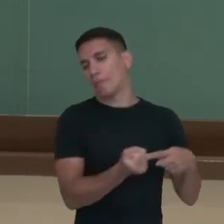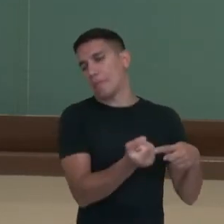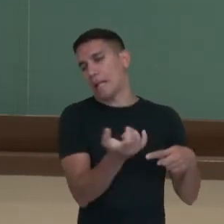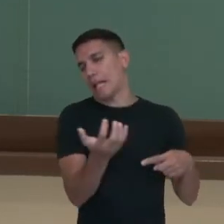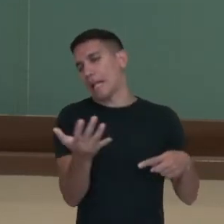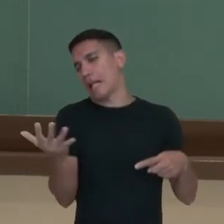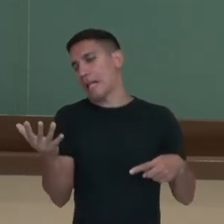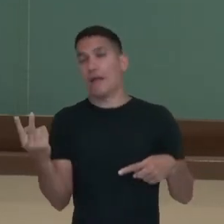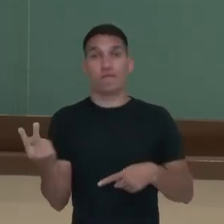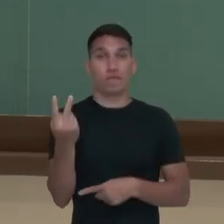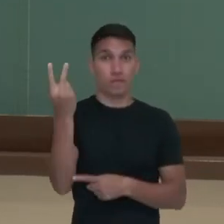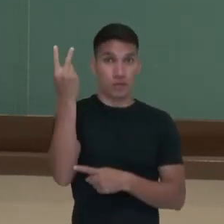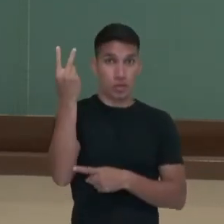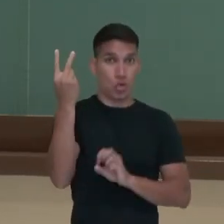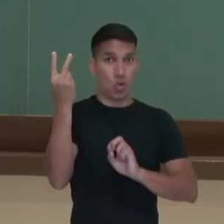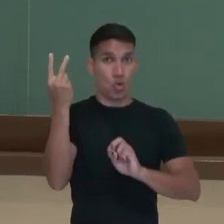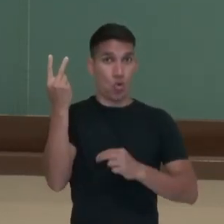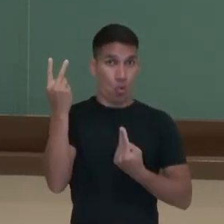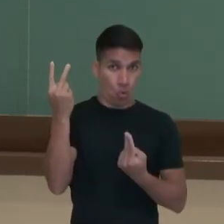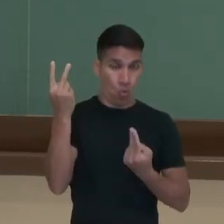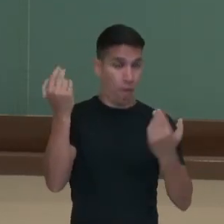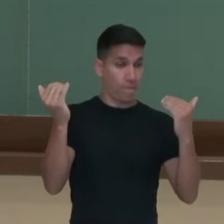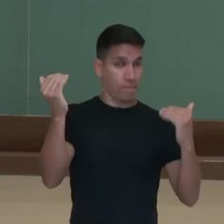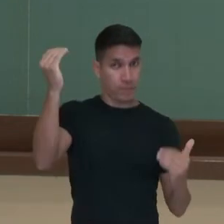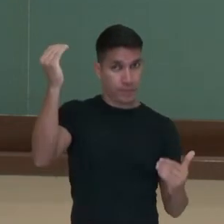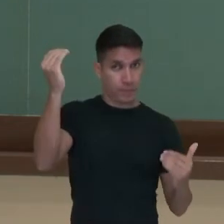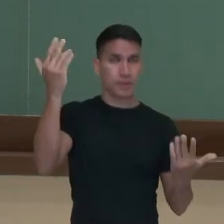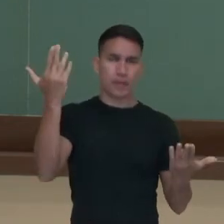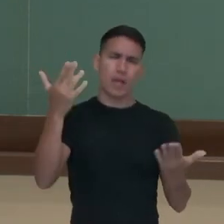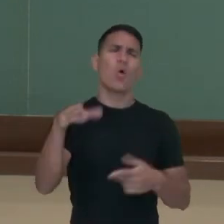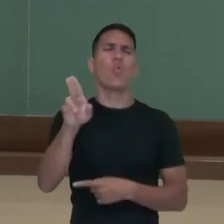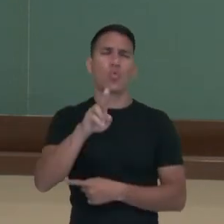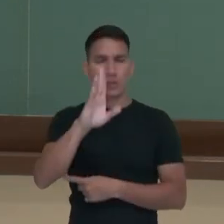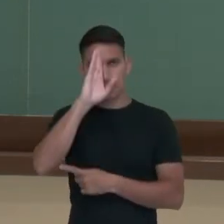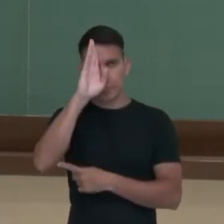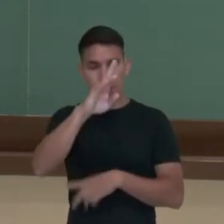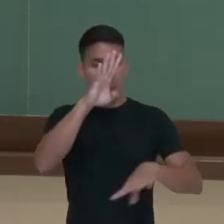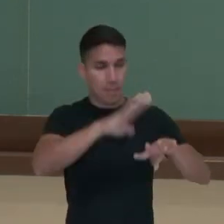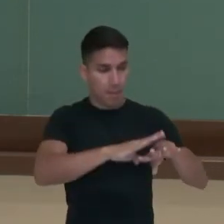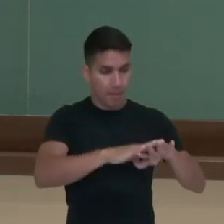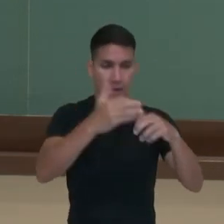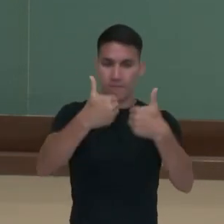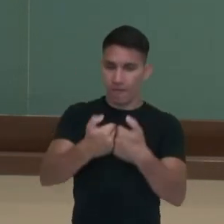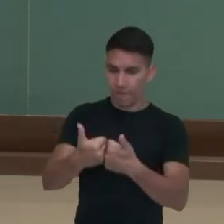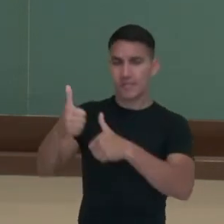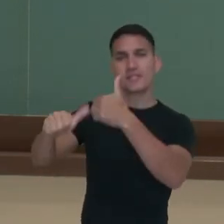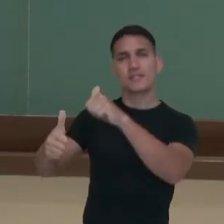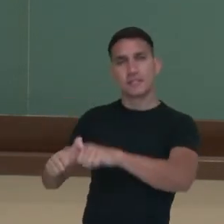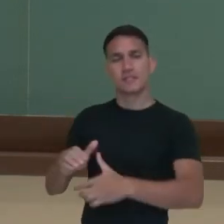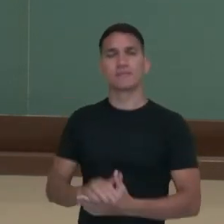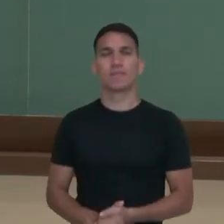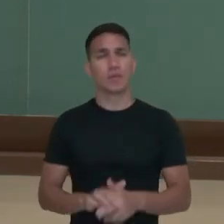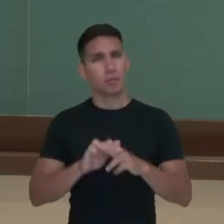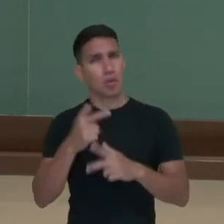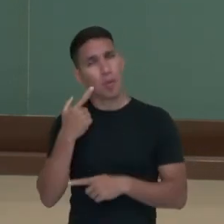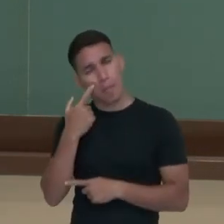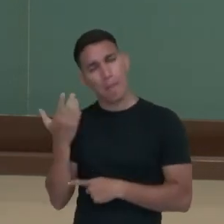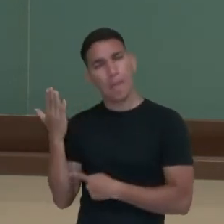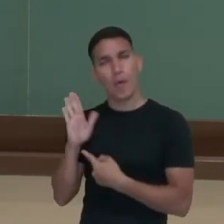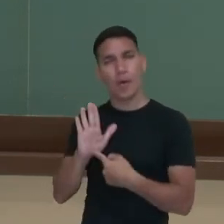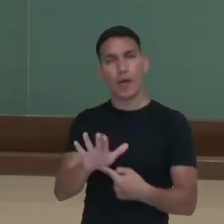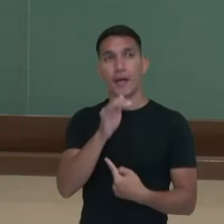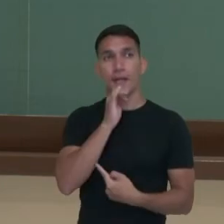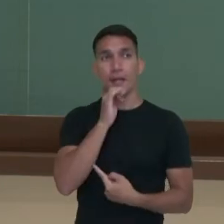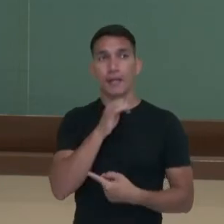muito pequenos. E é aplicado principalmente na matemática, na física e na química. Então aqui a gente tem alguns exemplos. Ó.